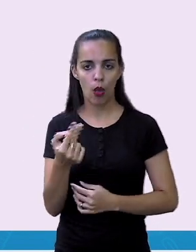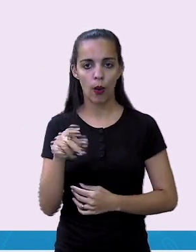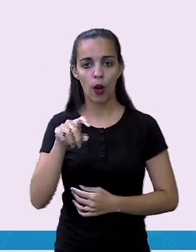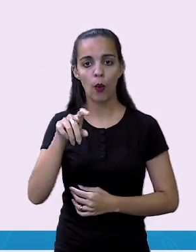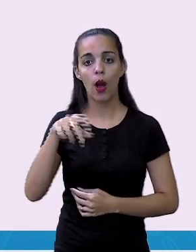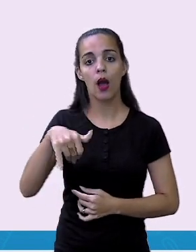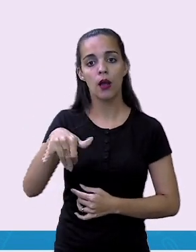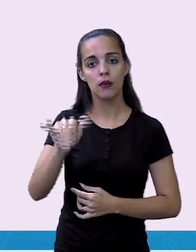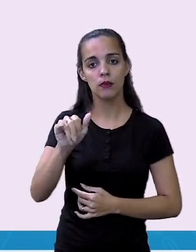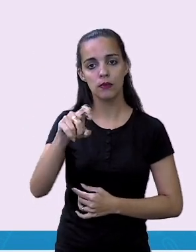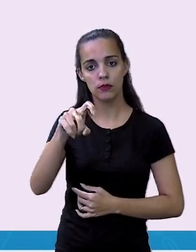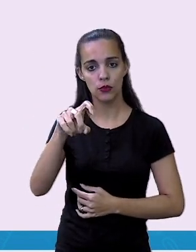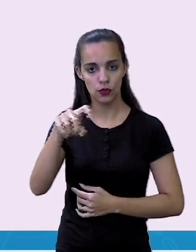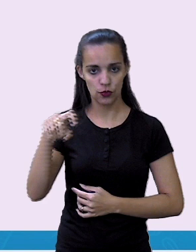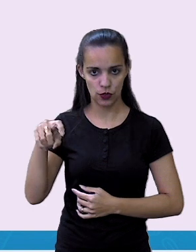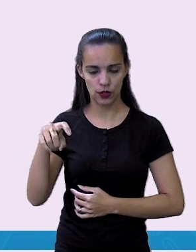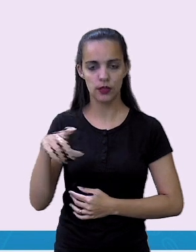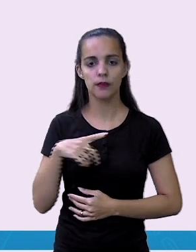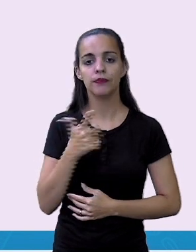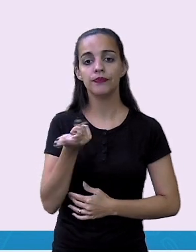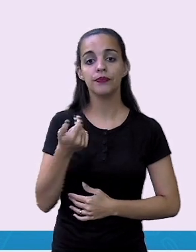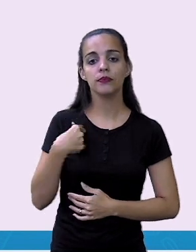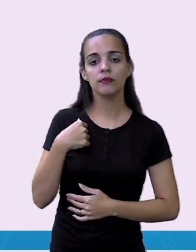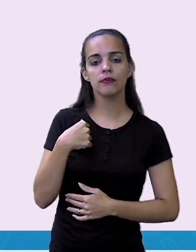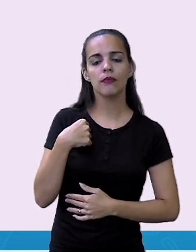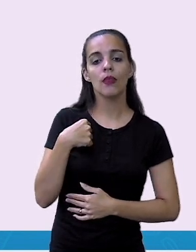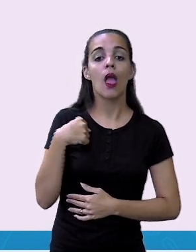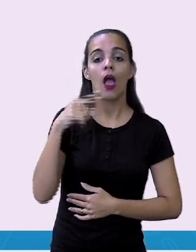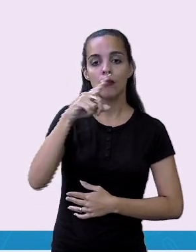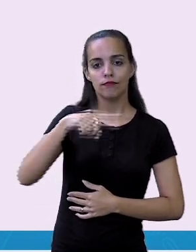yx. Raiz quadrada de